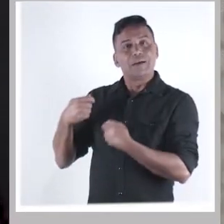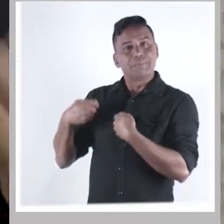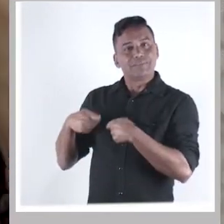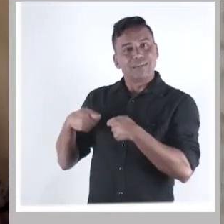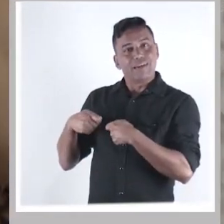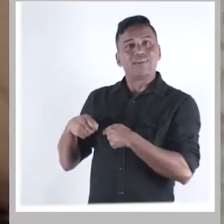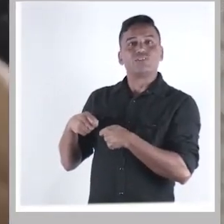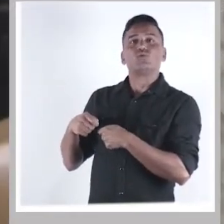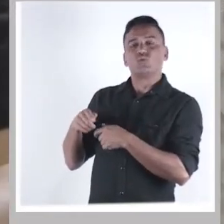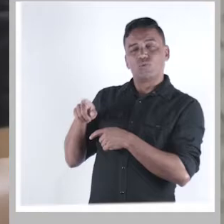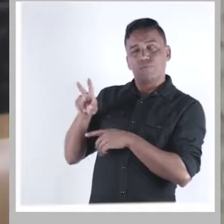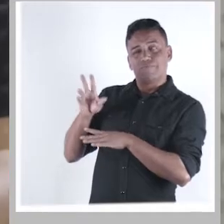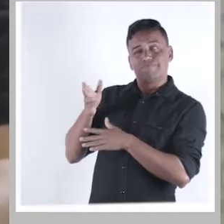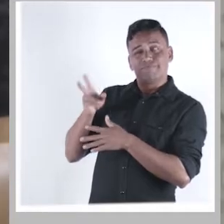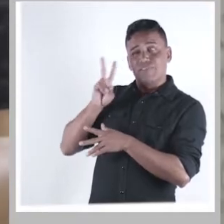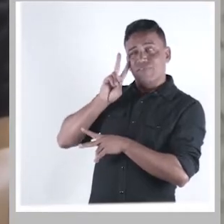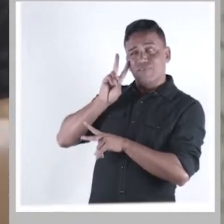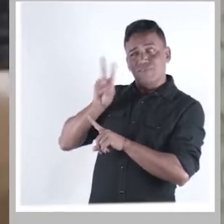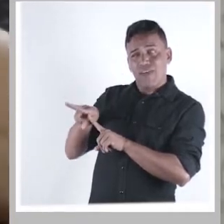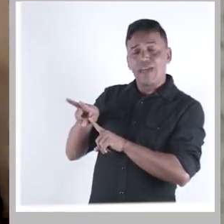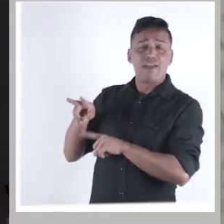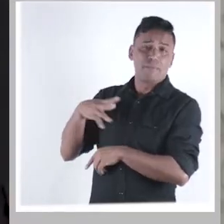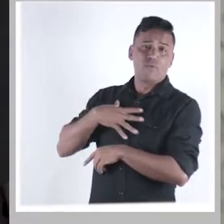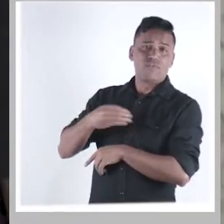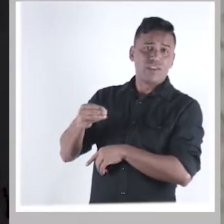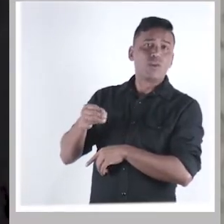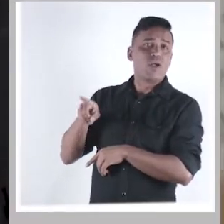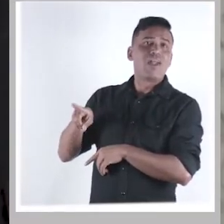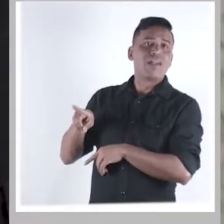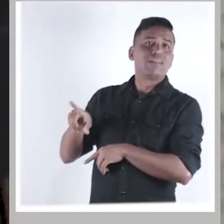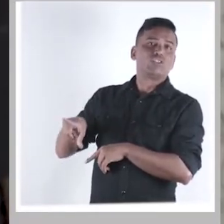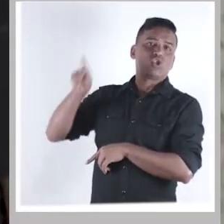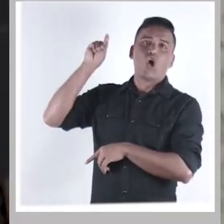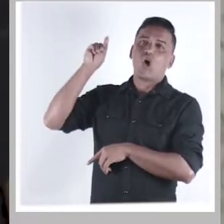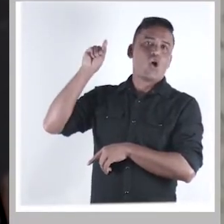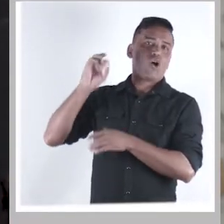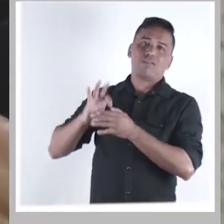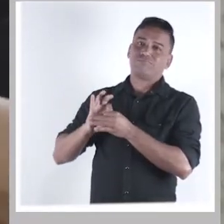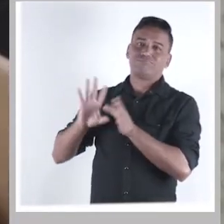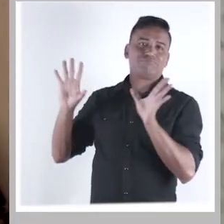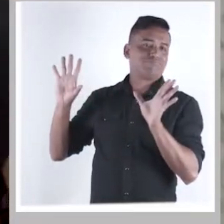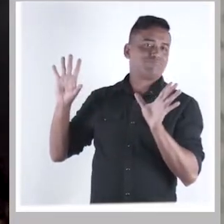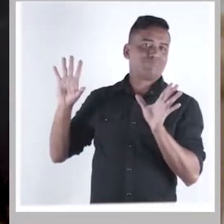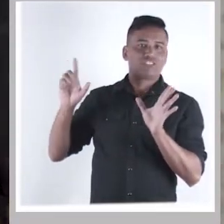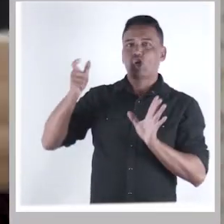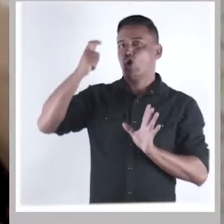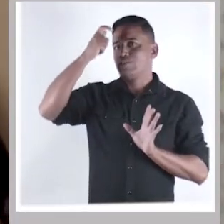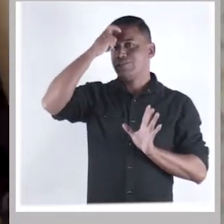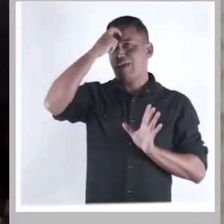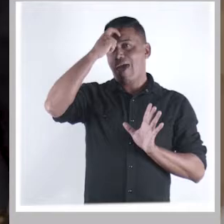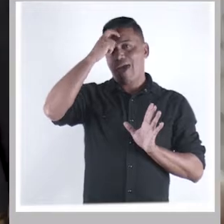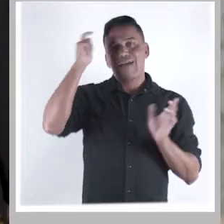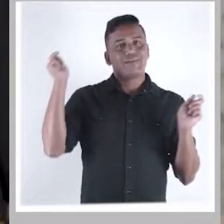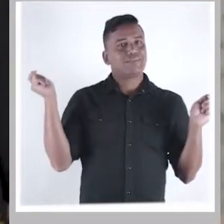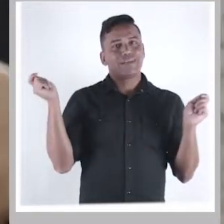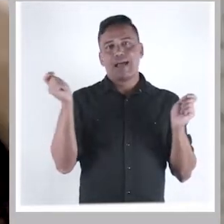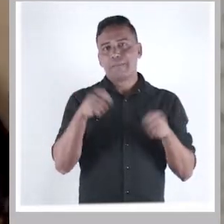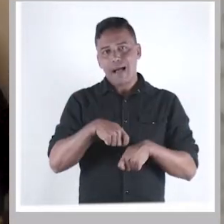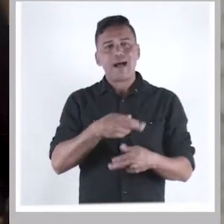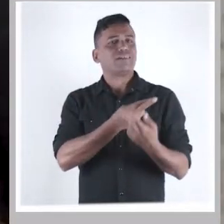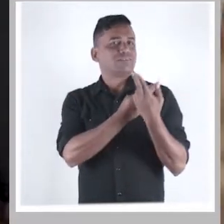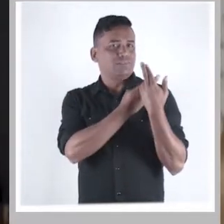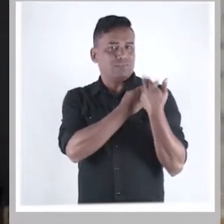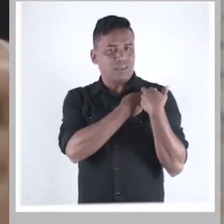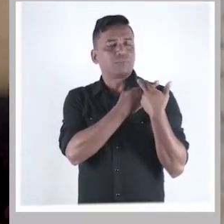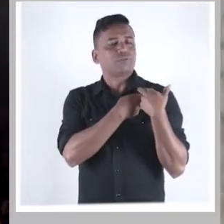né? Eu tenho que tratar esse menino como um sujeito que ele é. Um sujeito que livre,